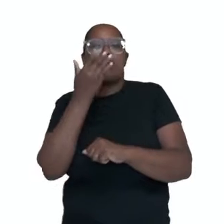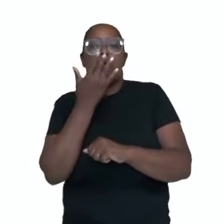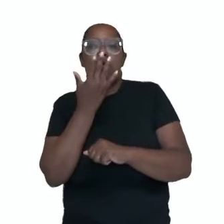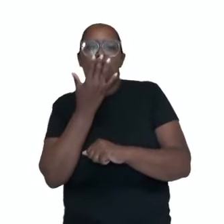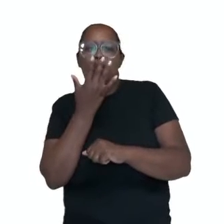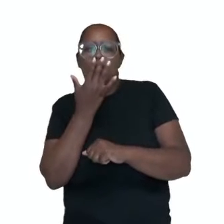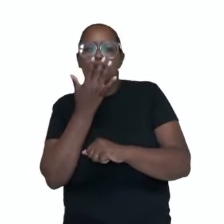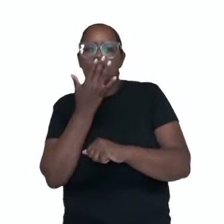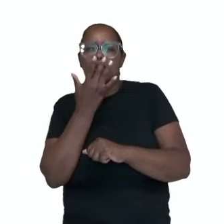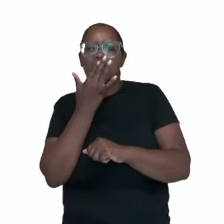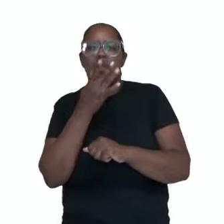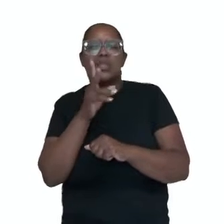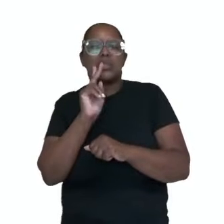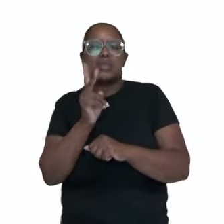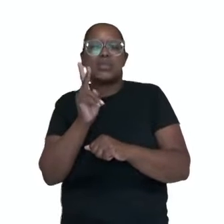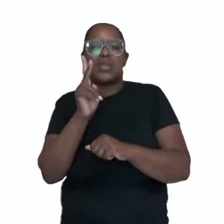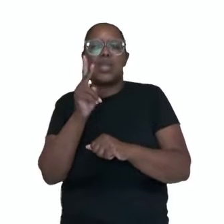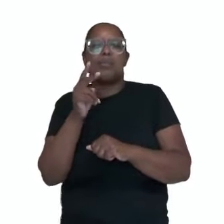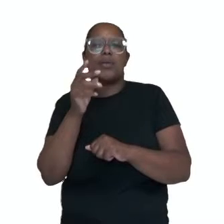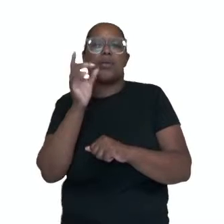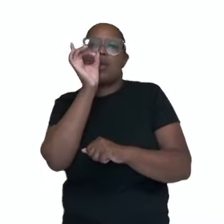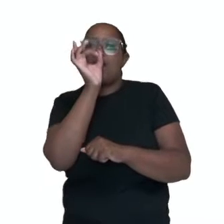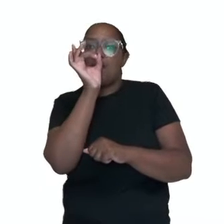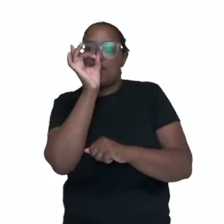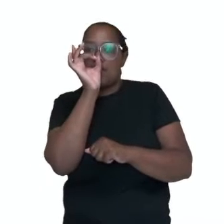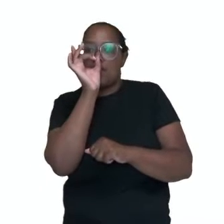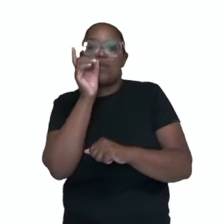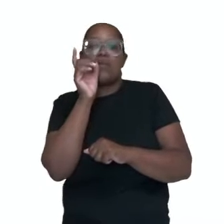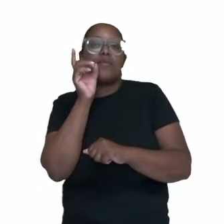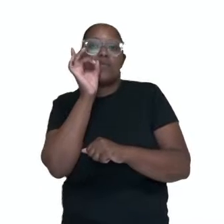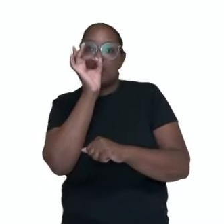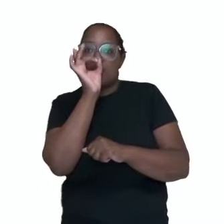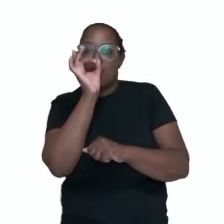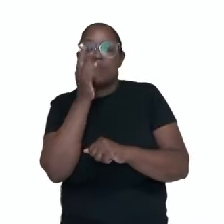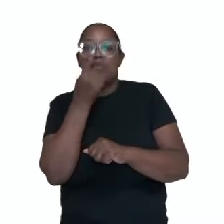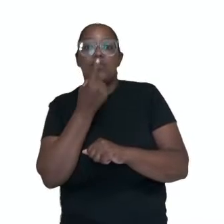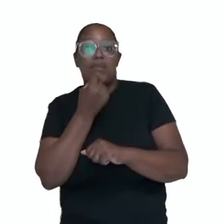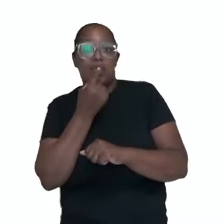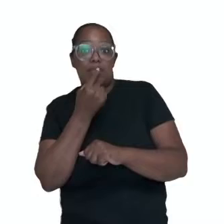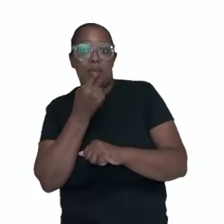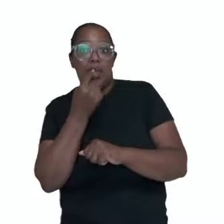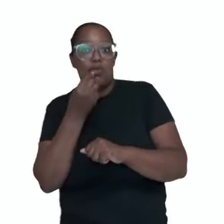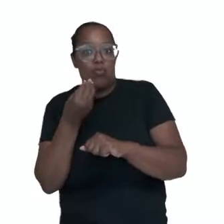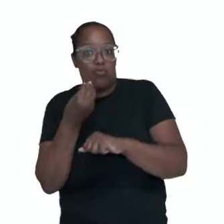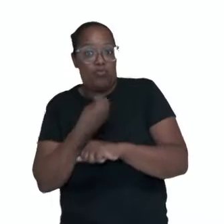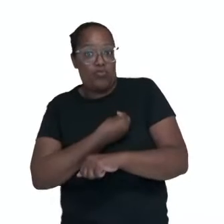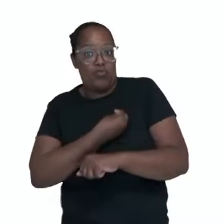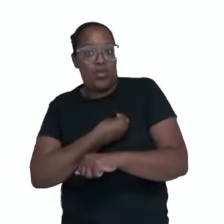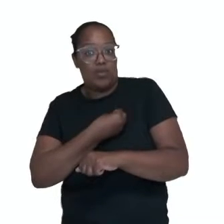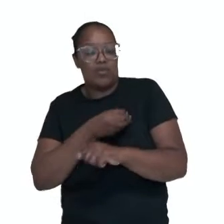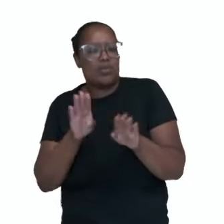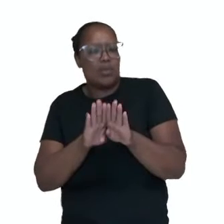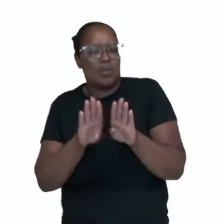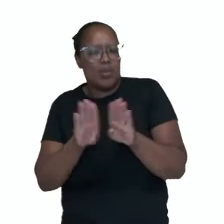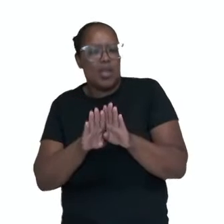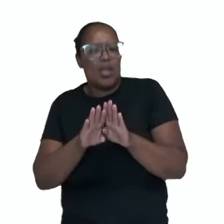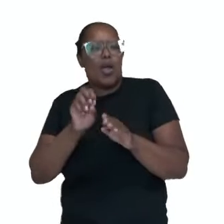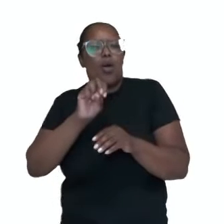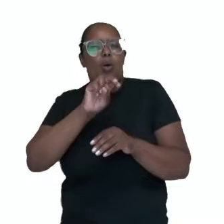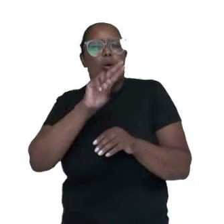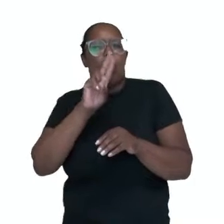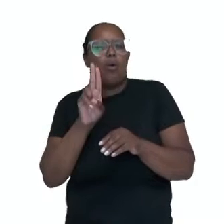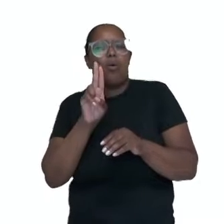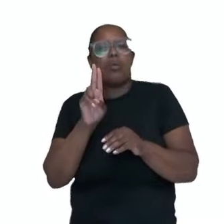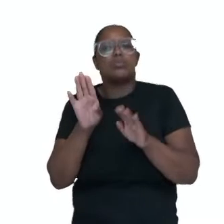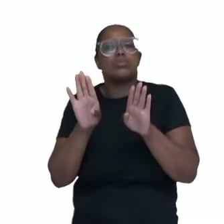normalmente é fosca, vermelho vivo e preto do outro lado. A borracha lisa dá efeito